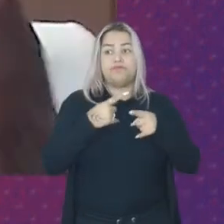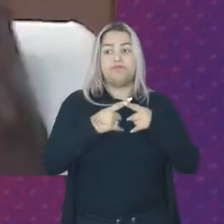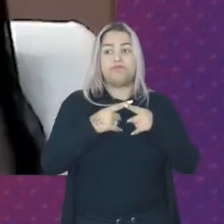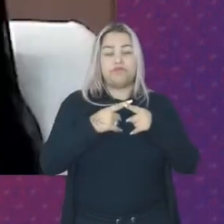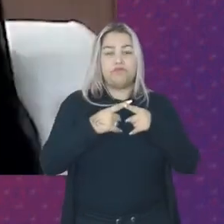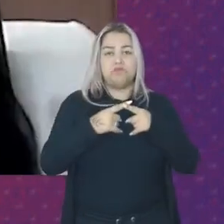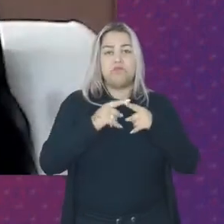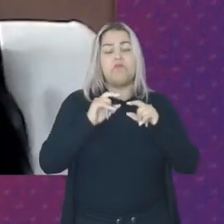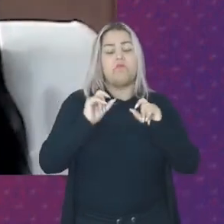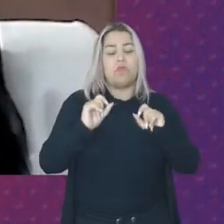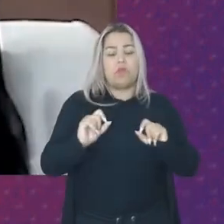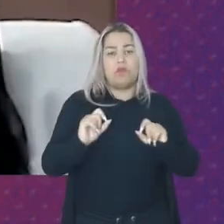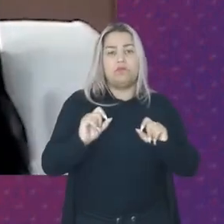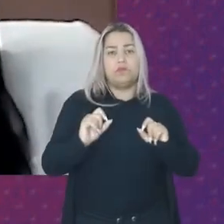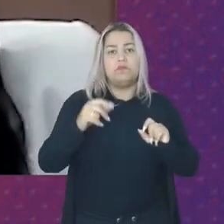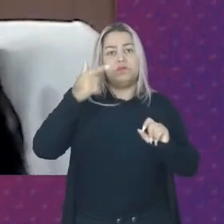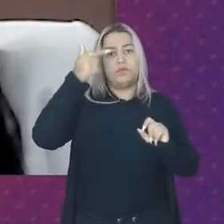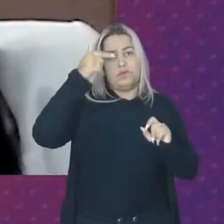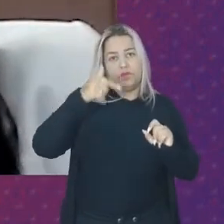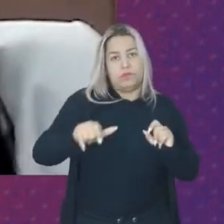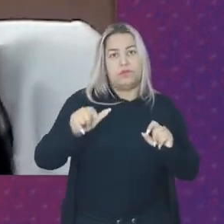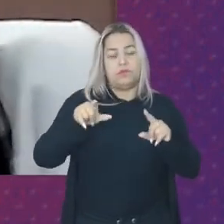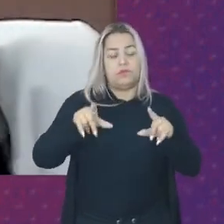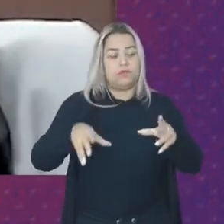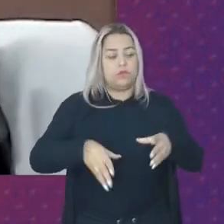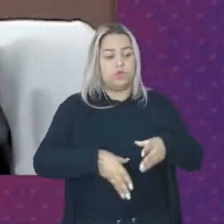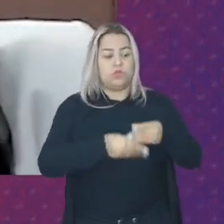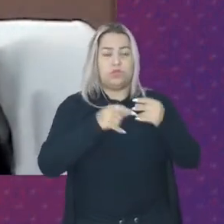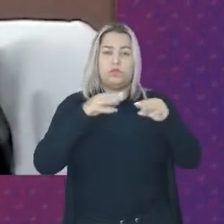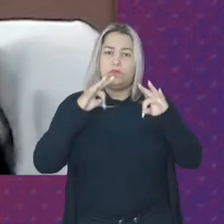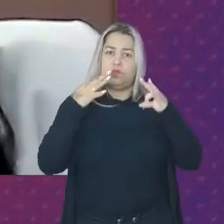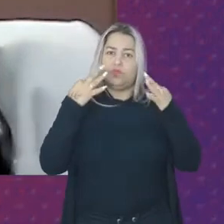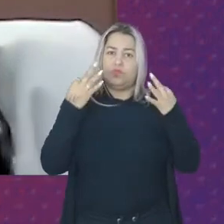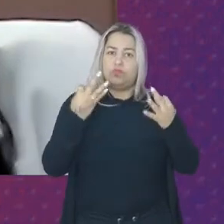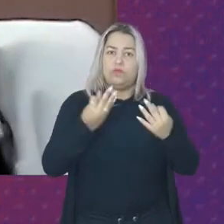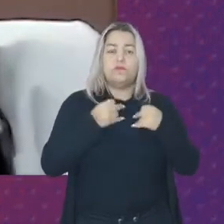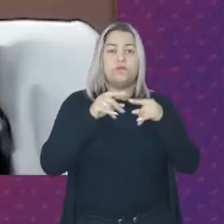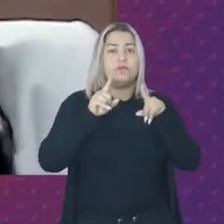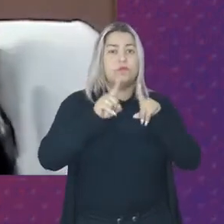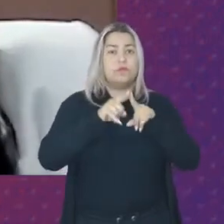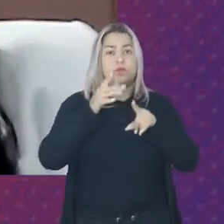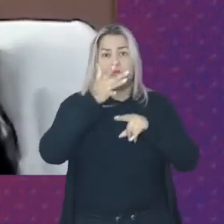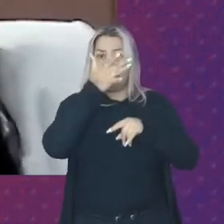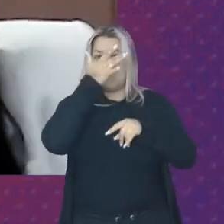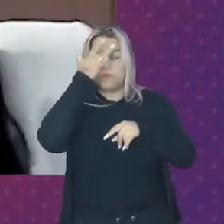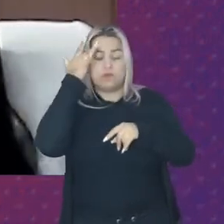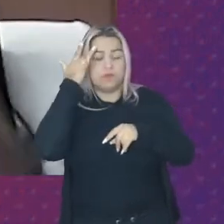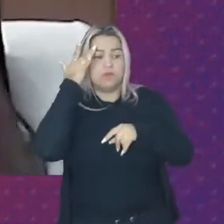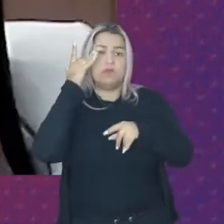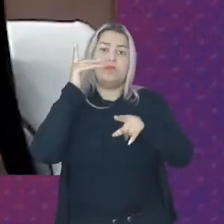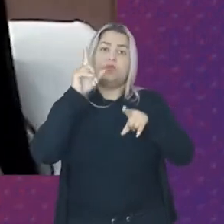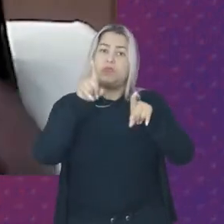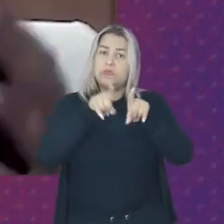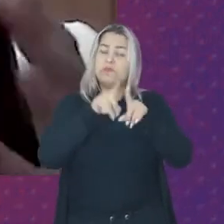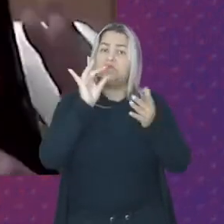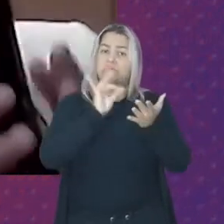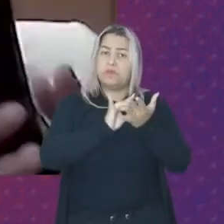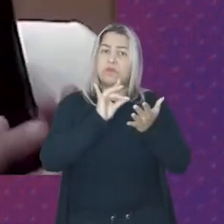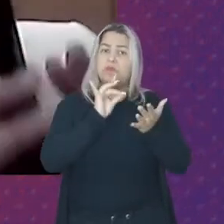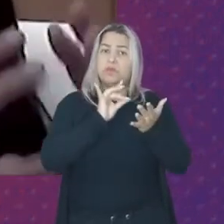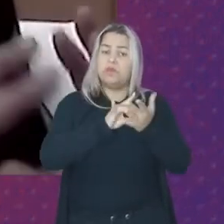posicionamento que você vai conseguir agregar em torno de você aquelas pessoas que, de